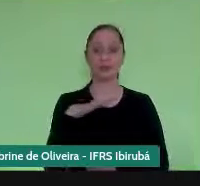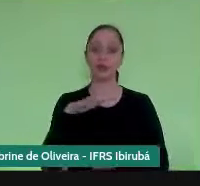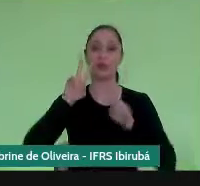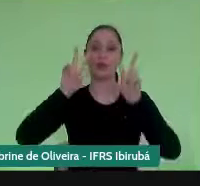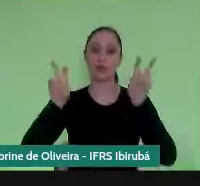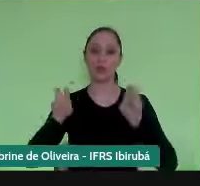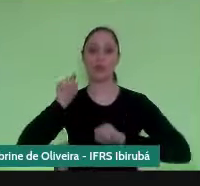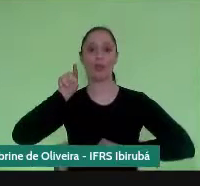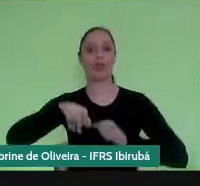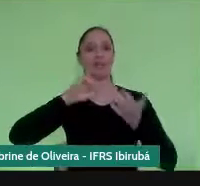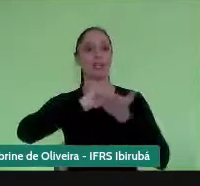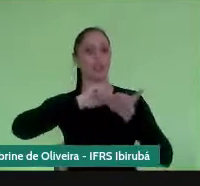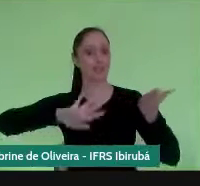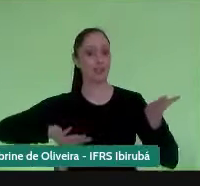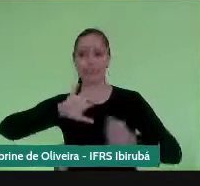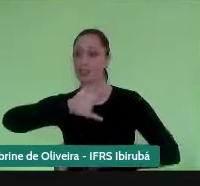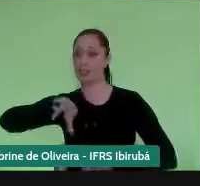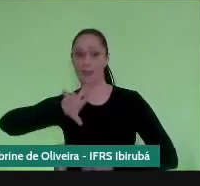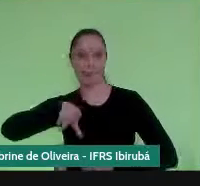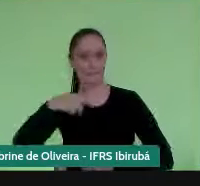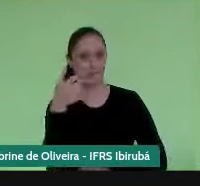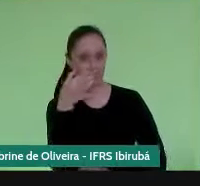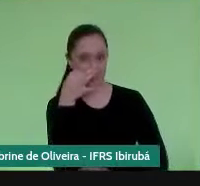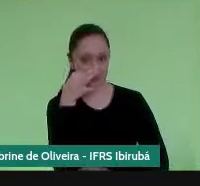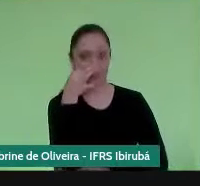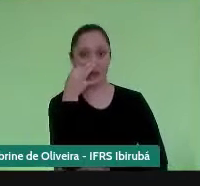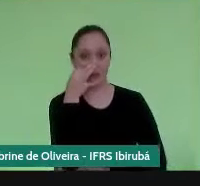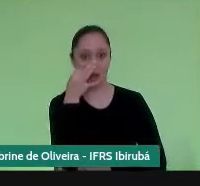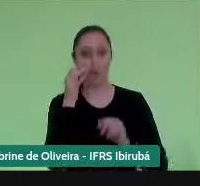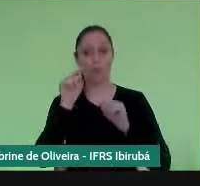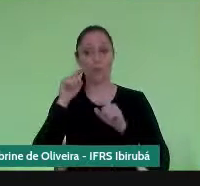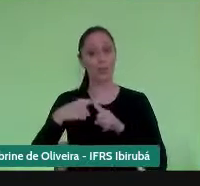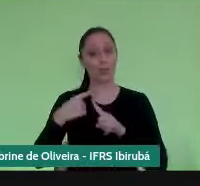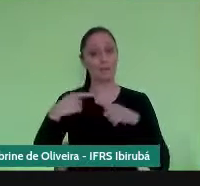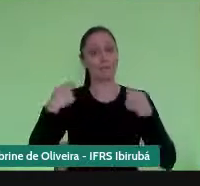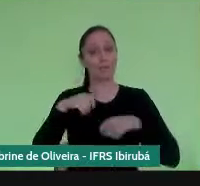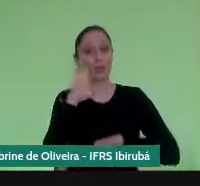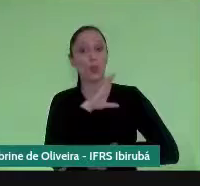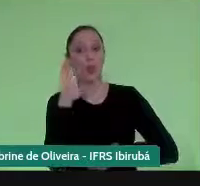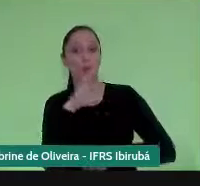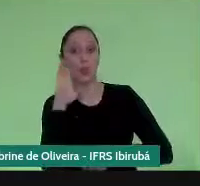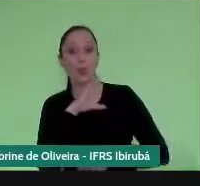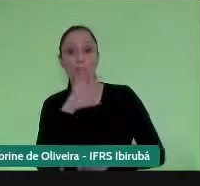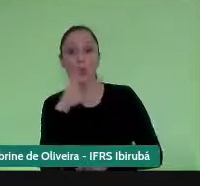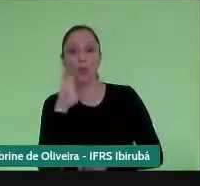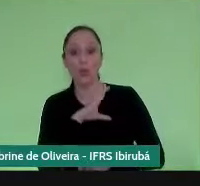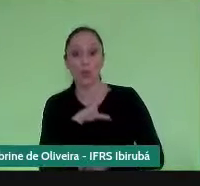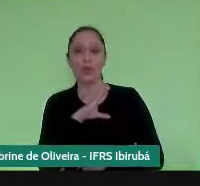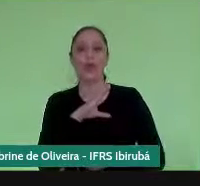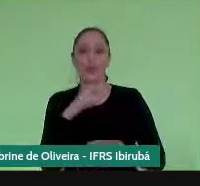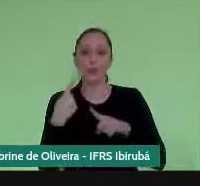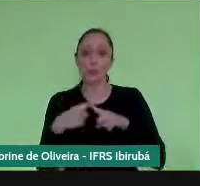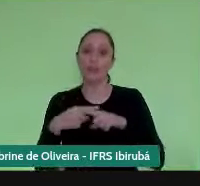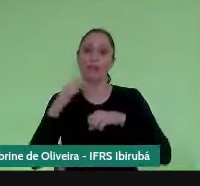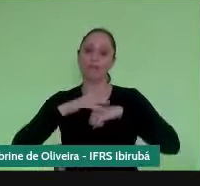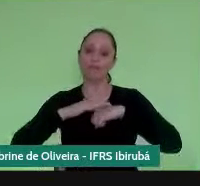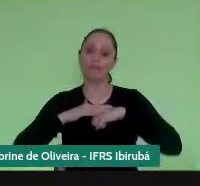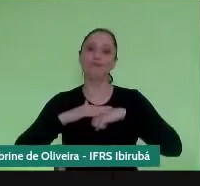não presenciais, da implantação dessas atividades de modo emergencial com o prolongamento dos efeitos da